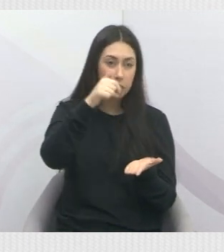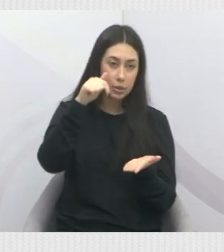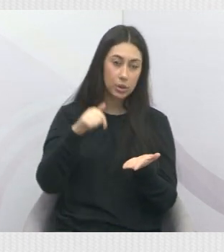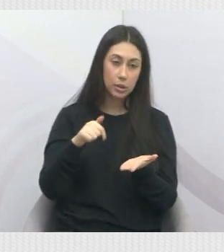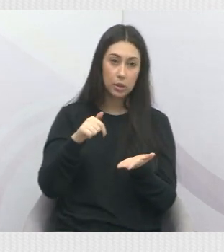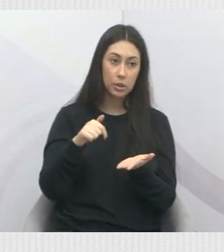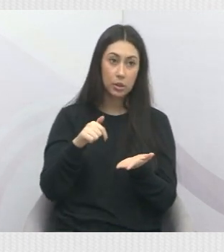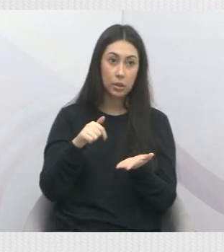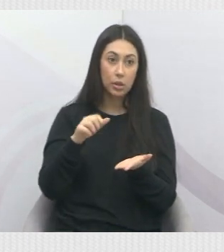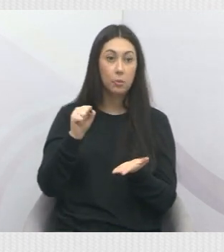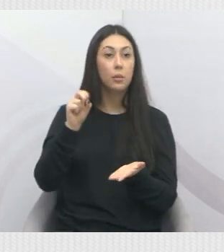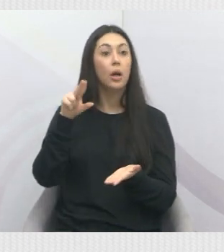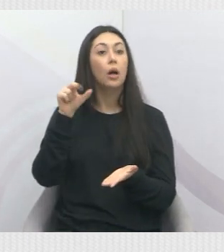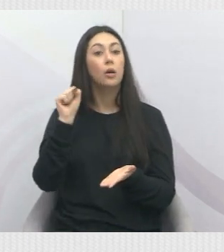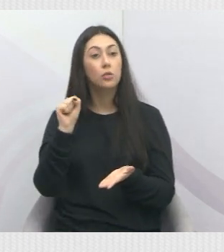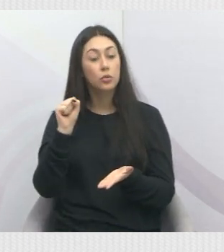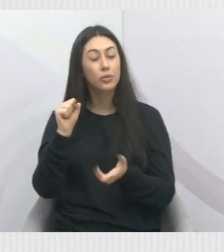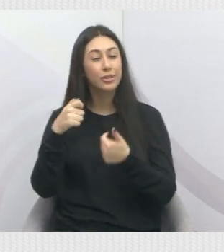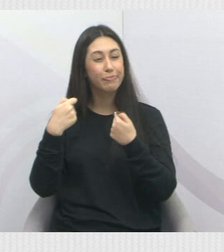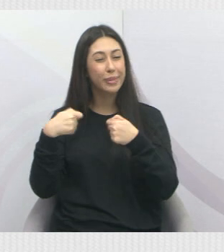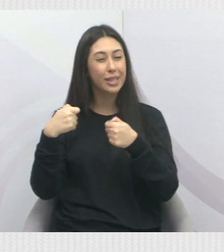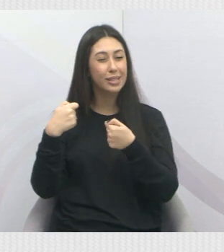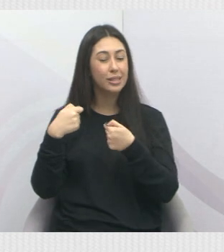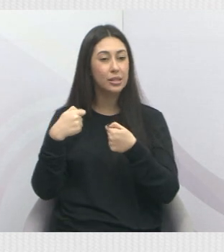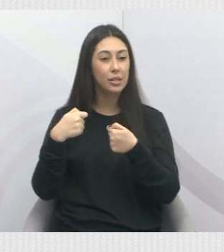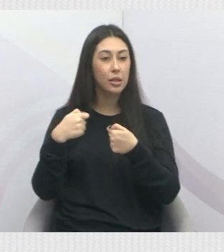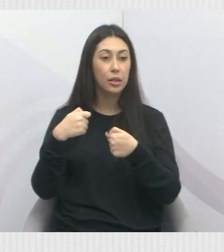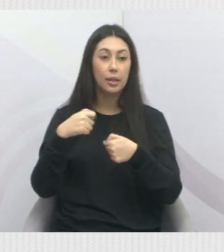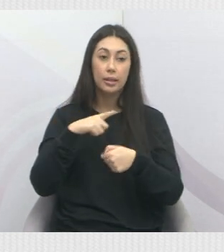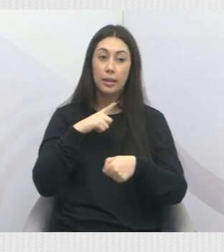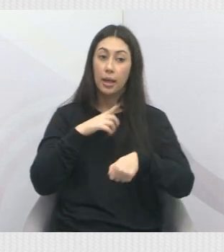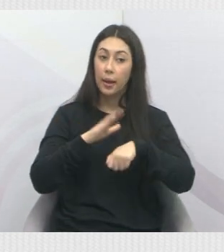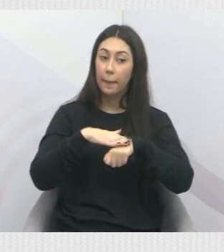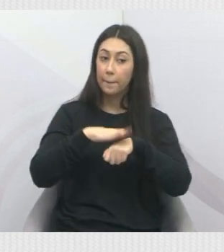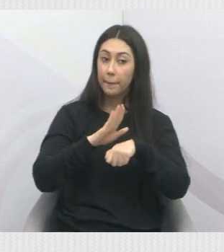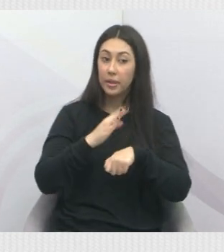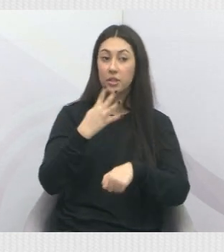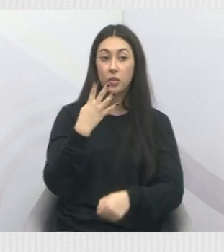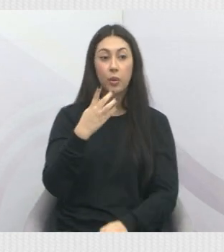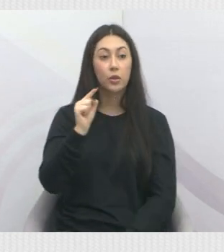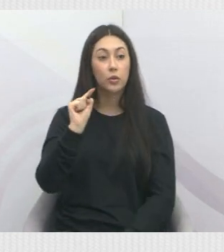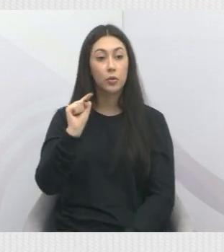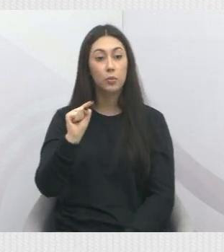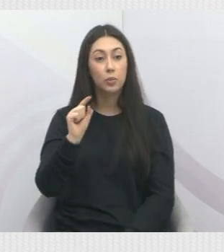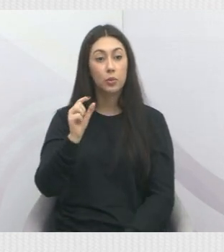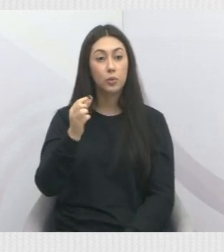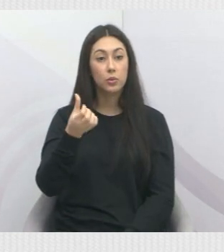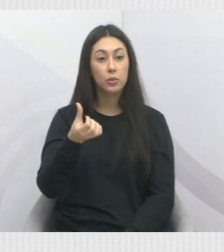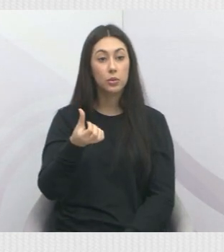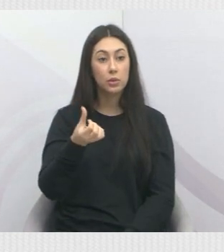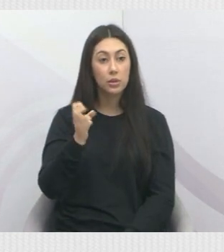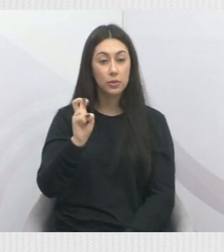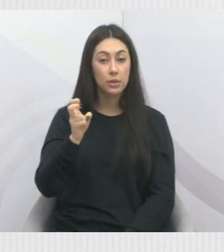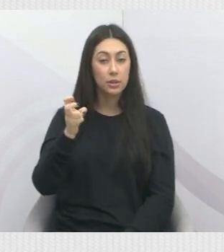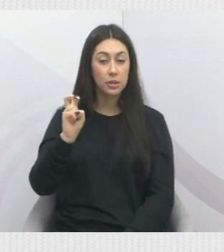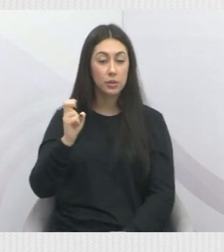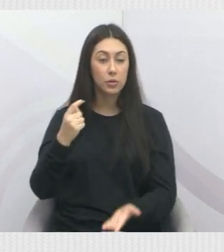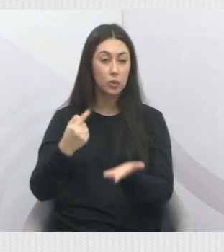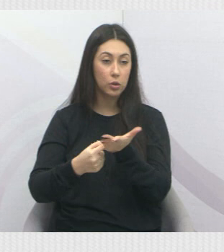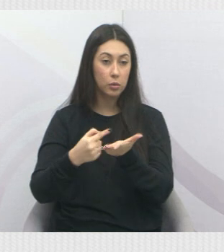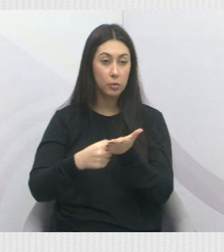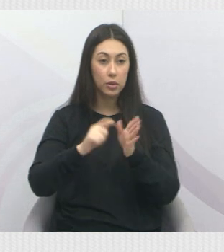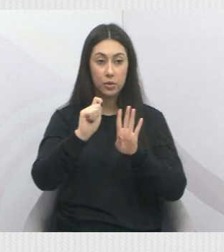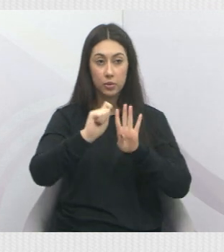que para SUS dependente, esse índice vai para 4,55 consultas por habitante no primeiro